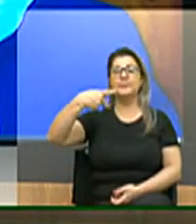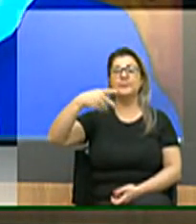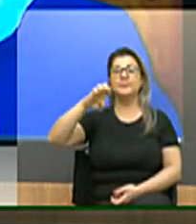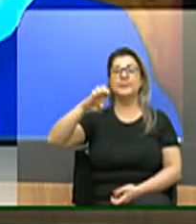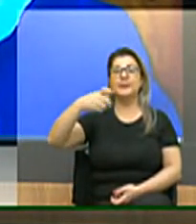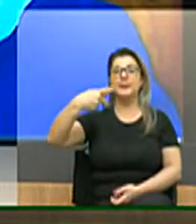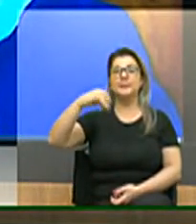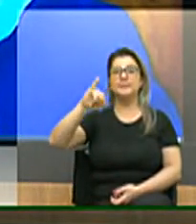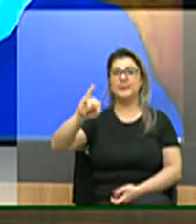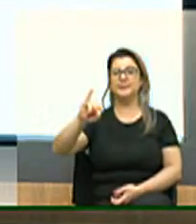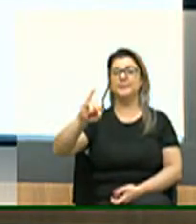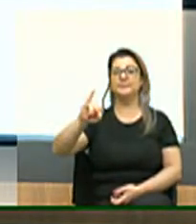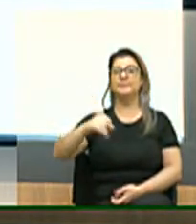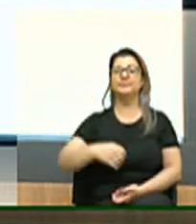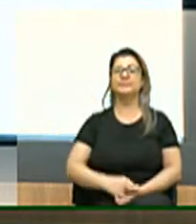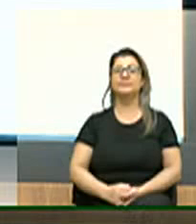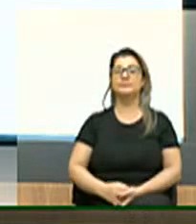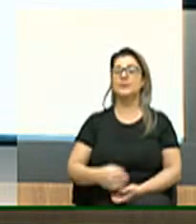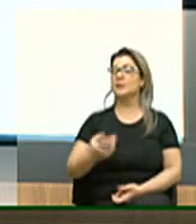Não, eu não votei.